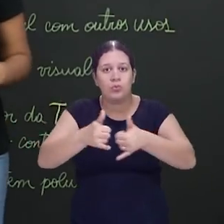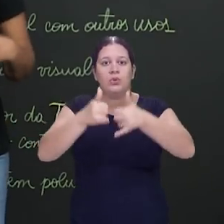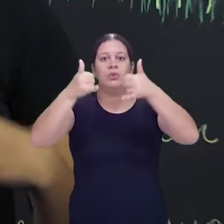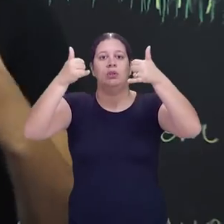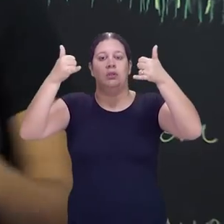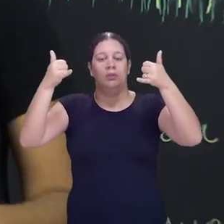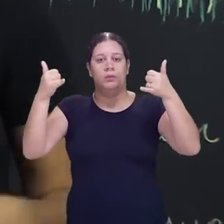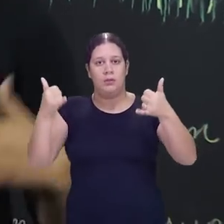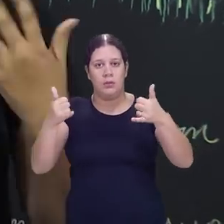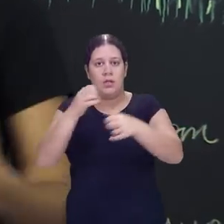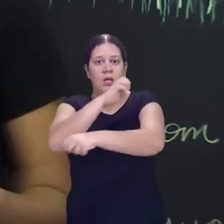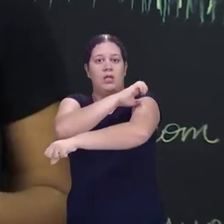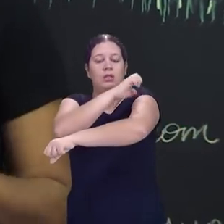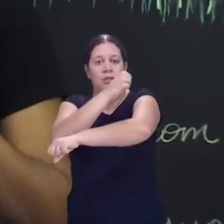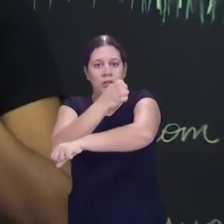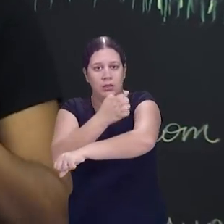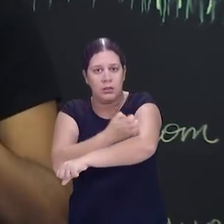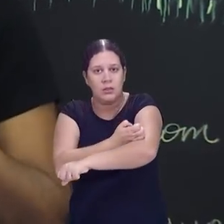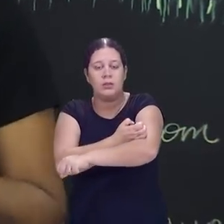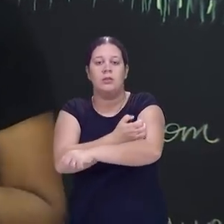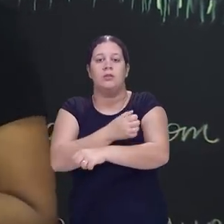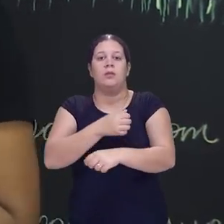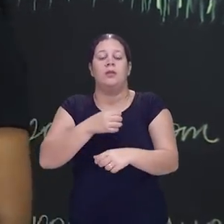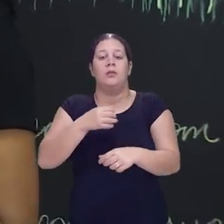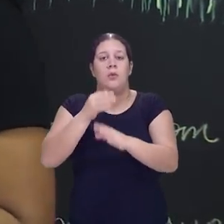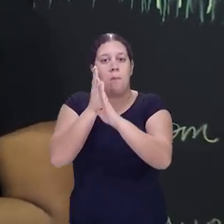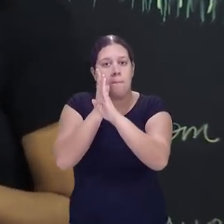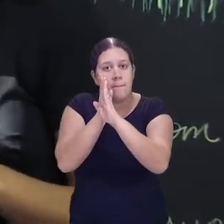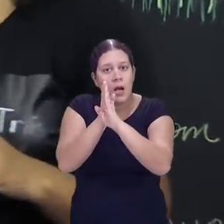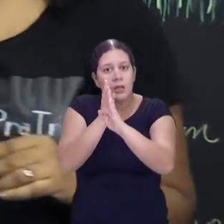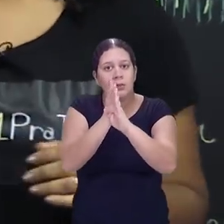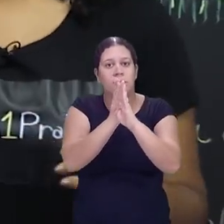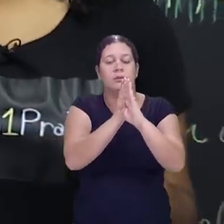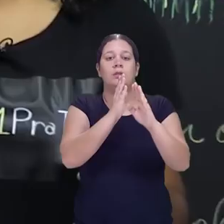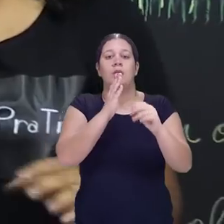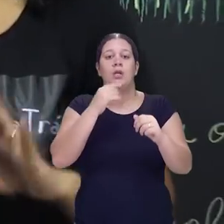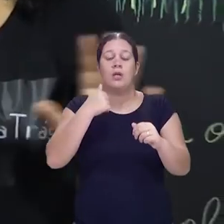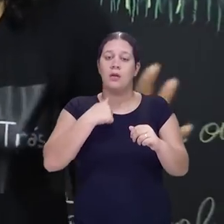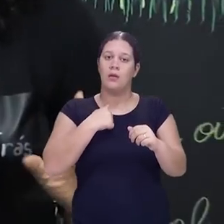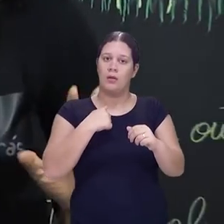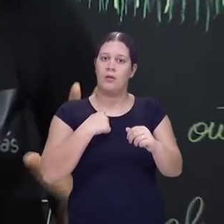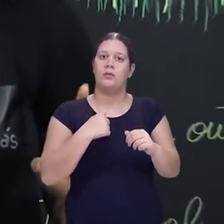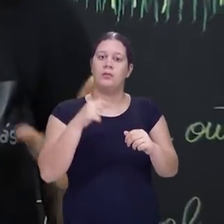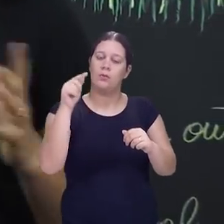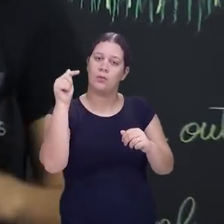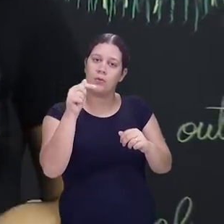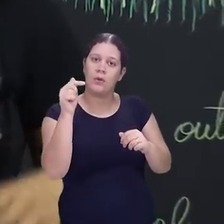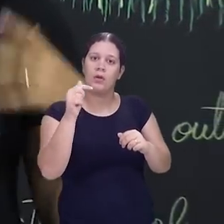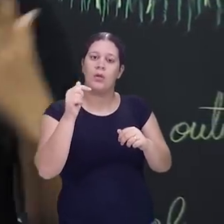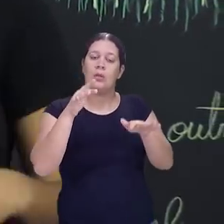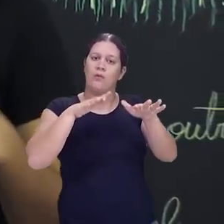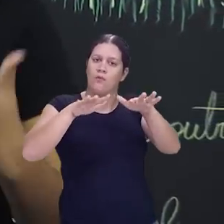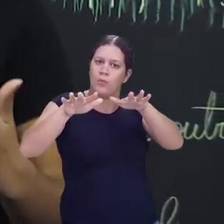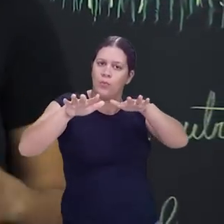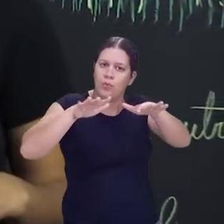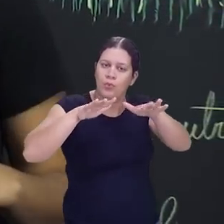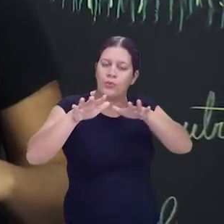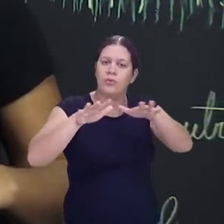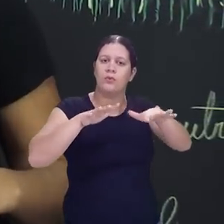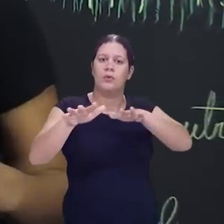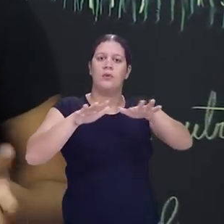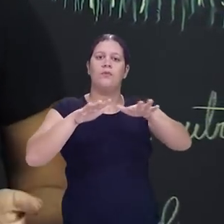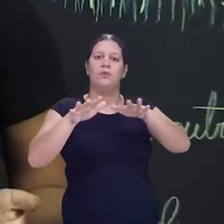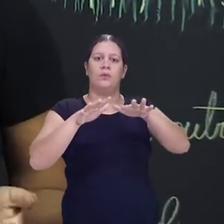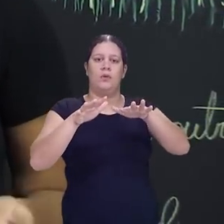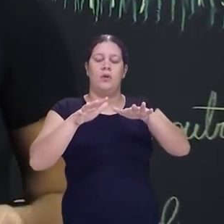tenho energia cinética, o padrão da formação das fontes de energia é essa. Eu vou mover turbinas